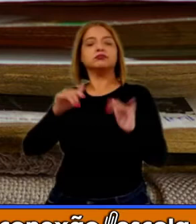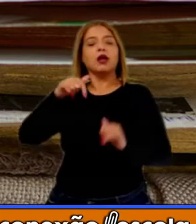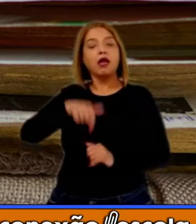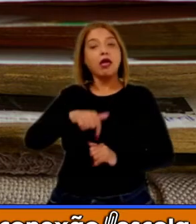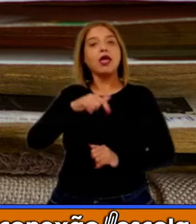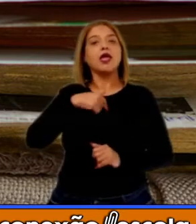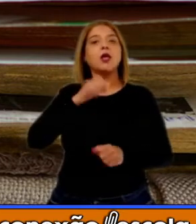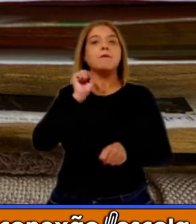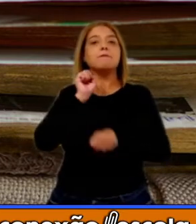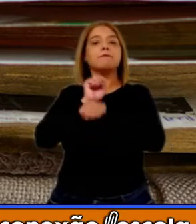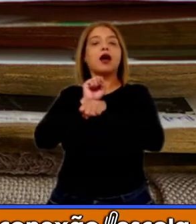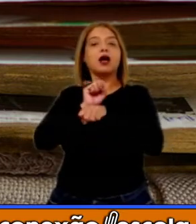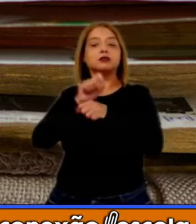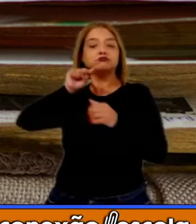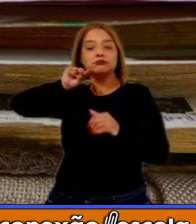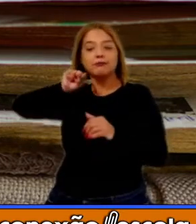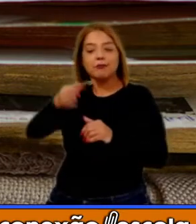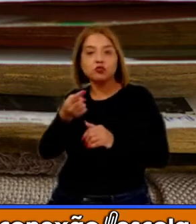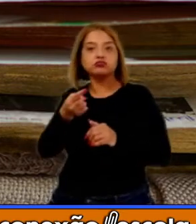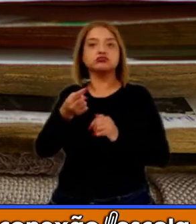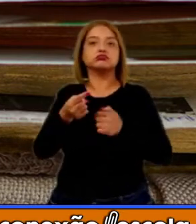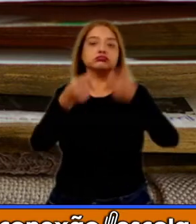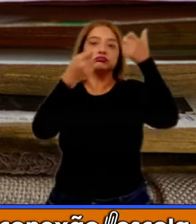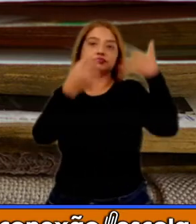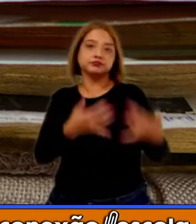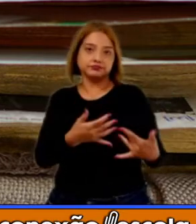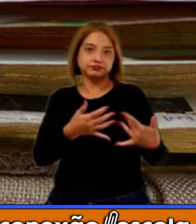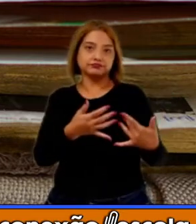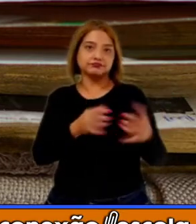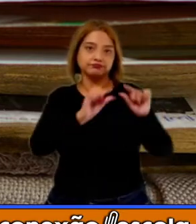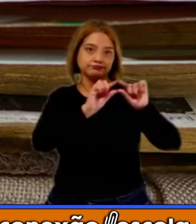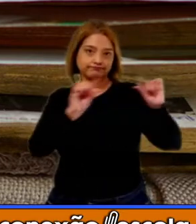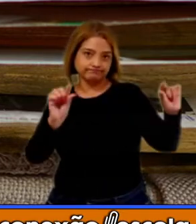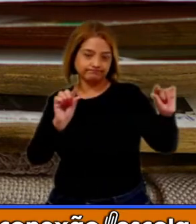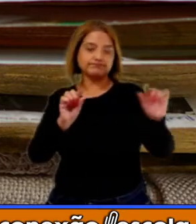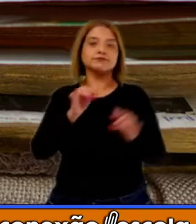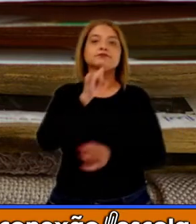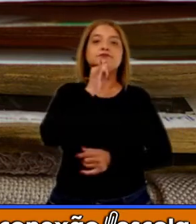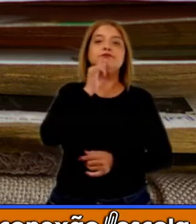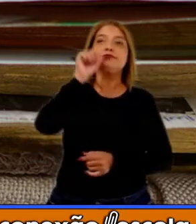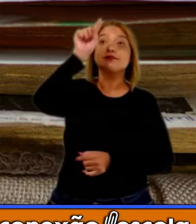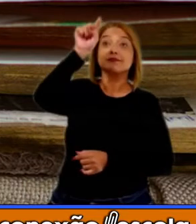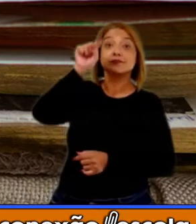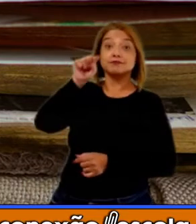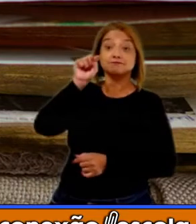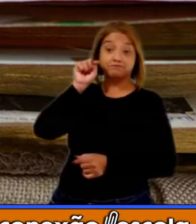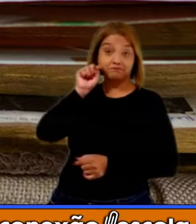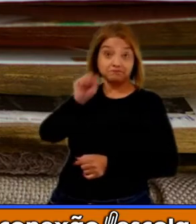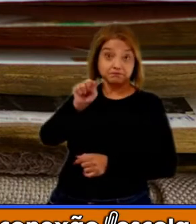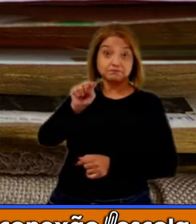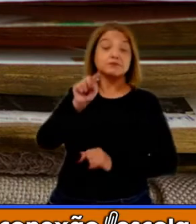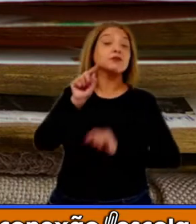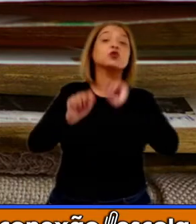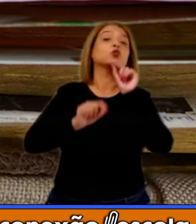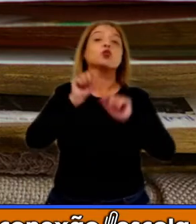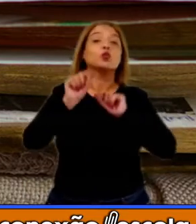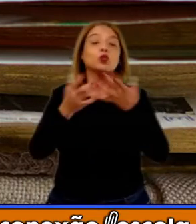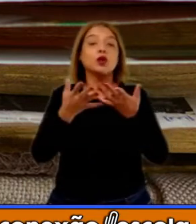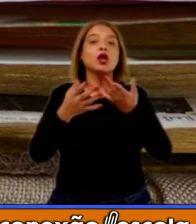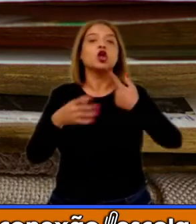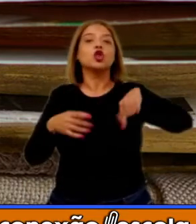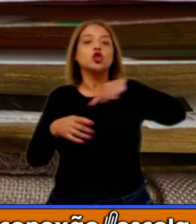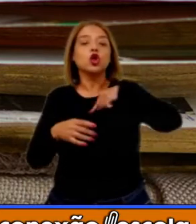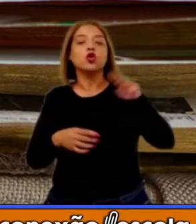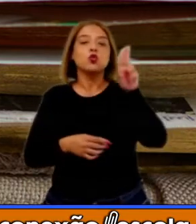uma pausa, falando a respeito disso. O ponto de exclamação. No ponto de exclamação, nós